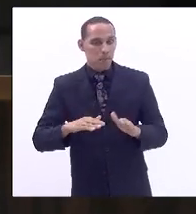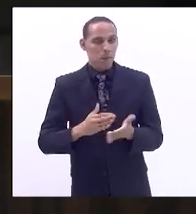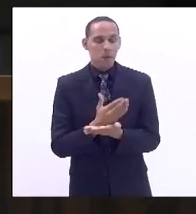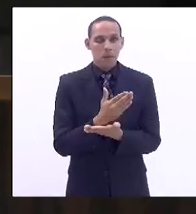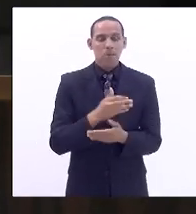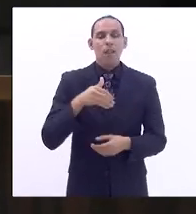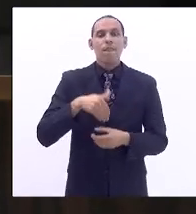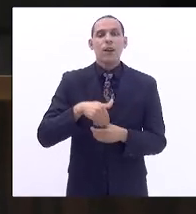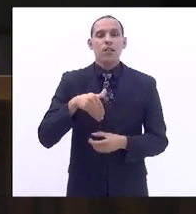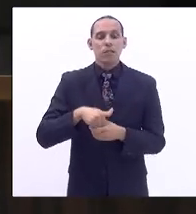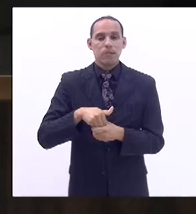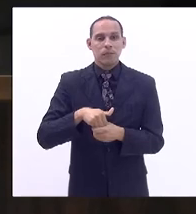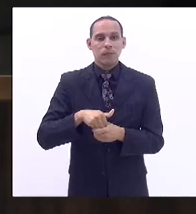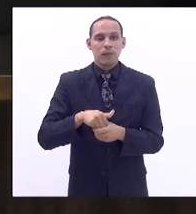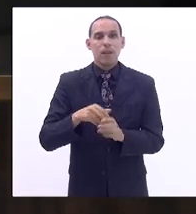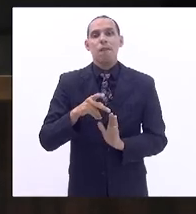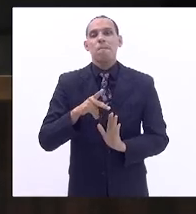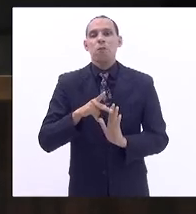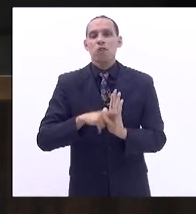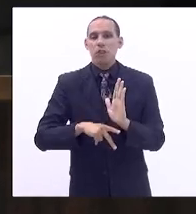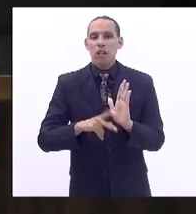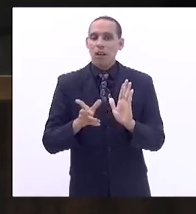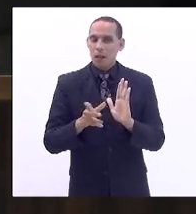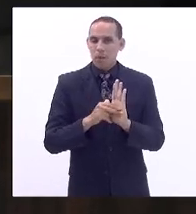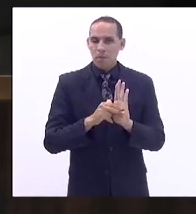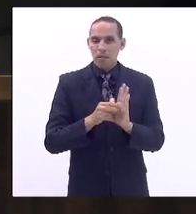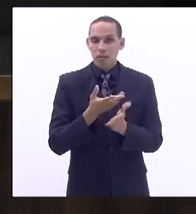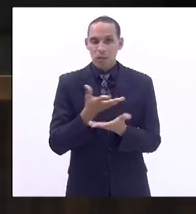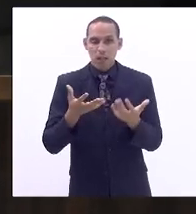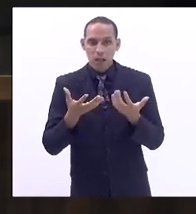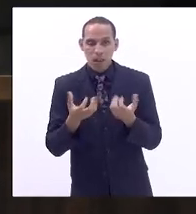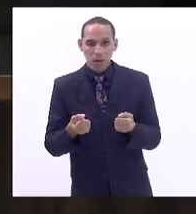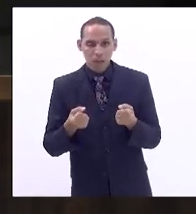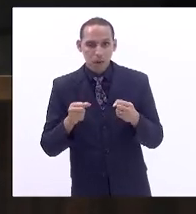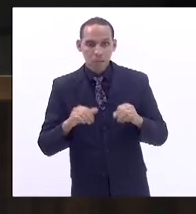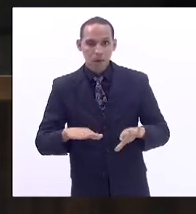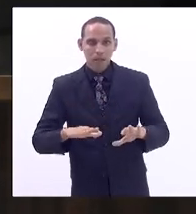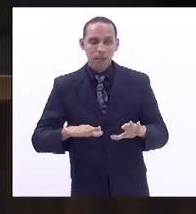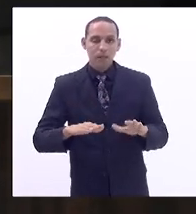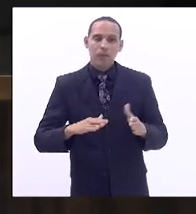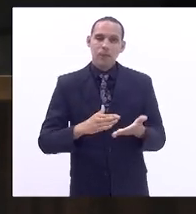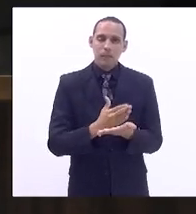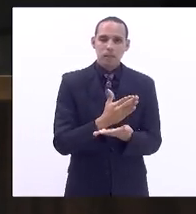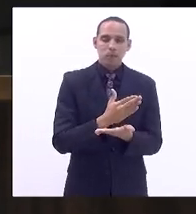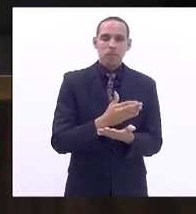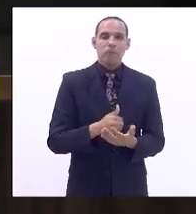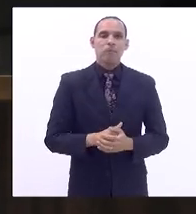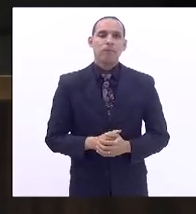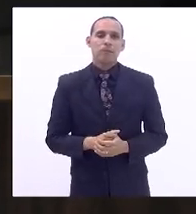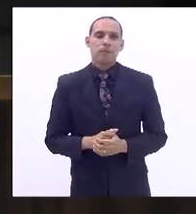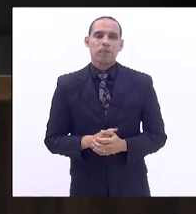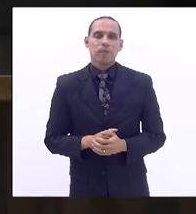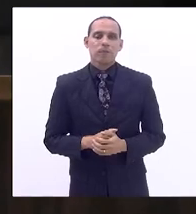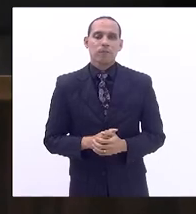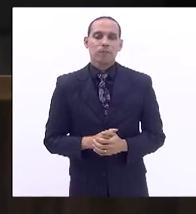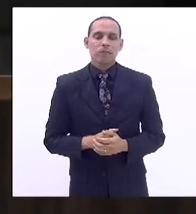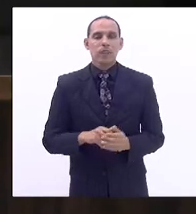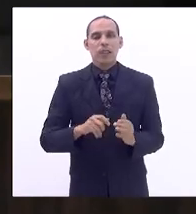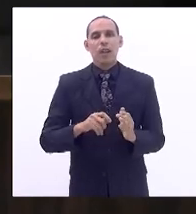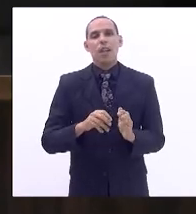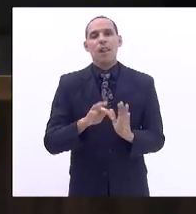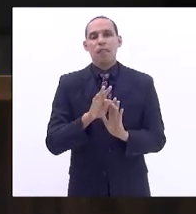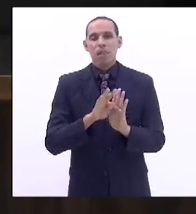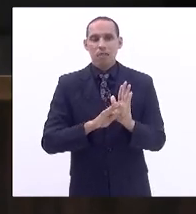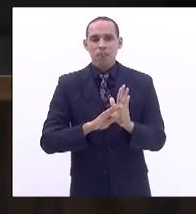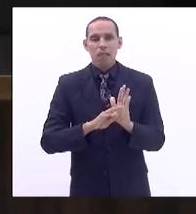aprovada em votação projeto assim emendado seus que aprovam permaneçam Como estão aprovado by redação